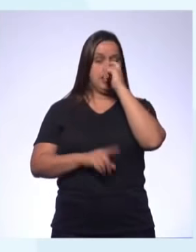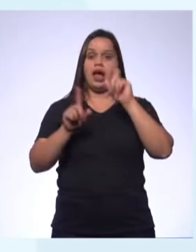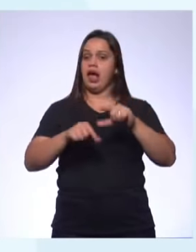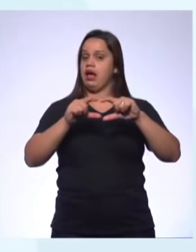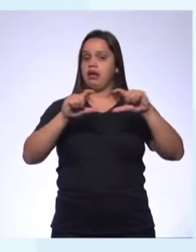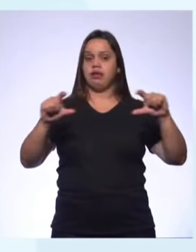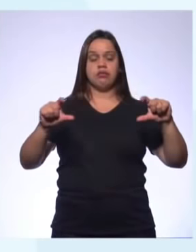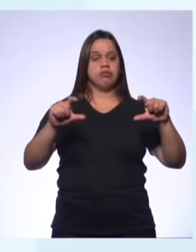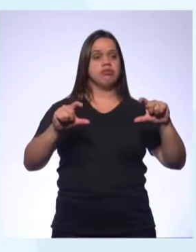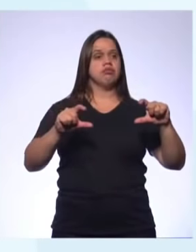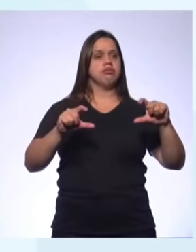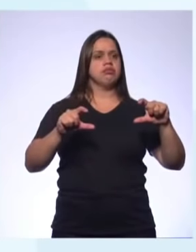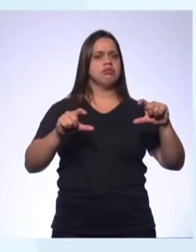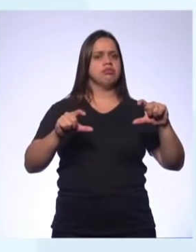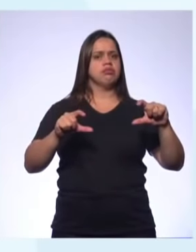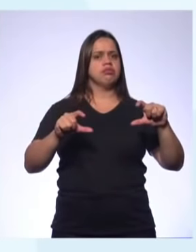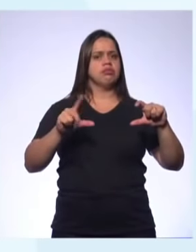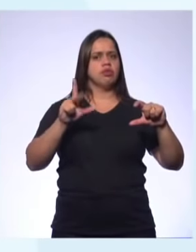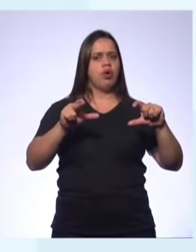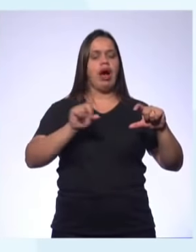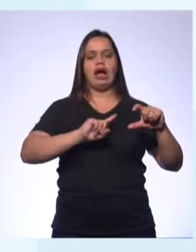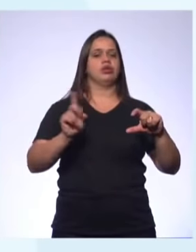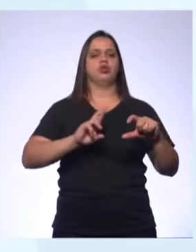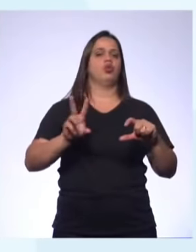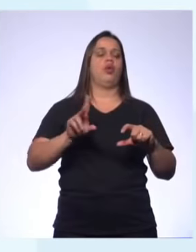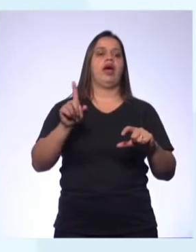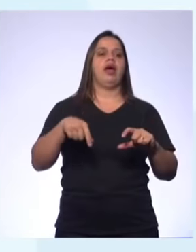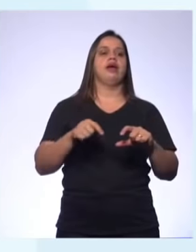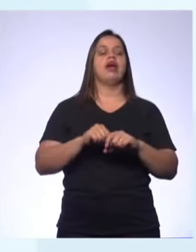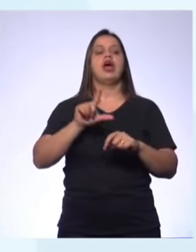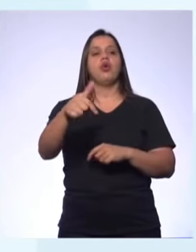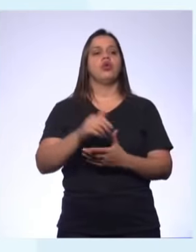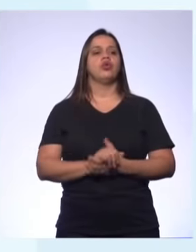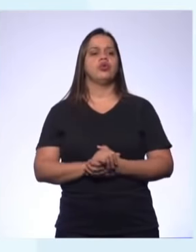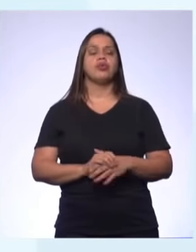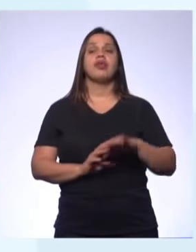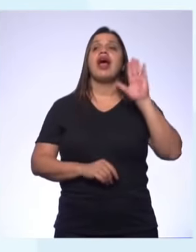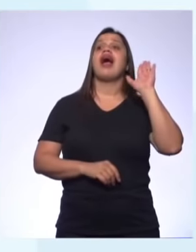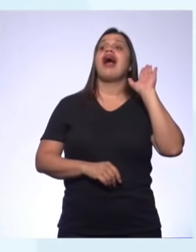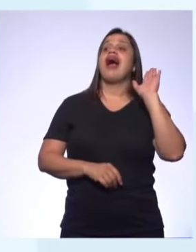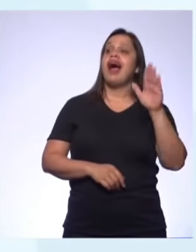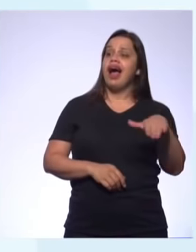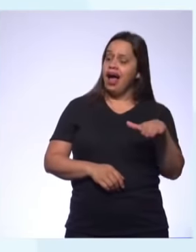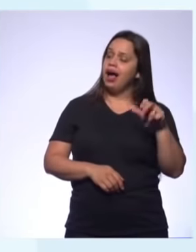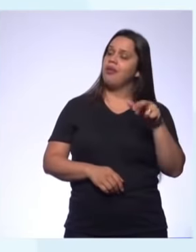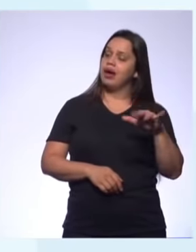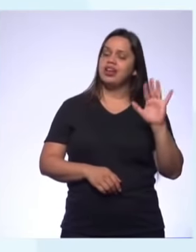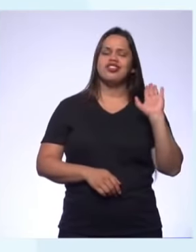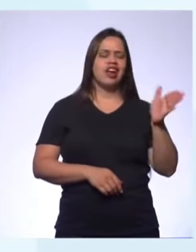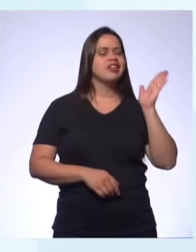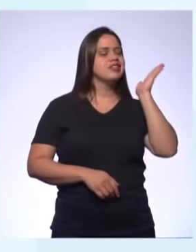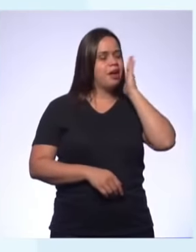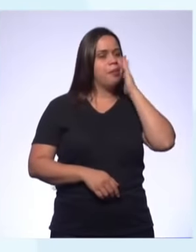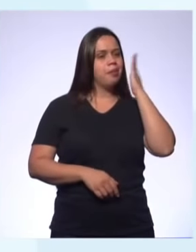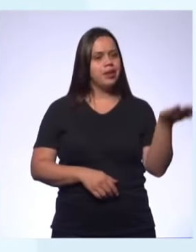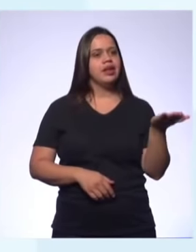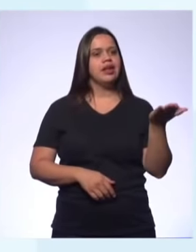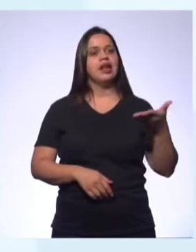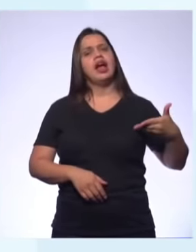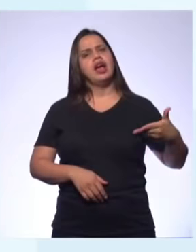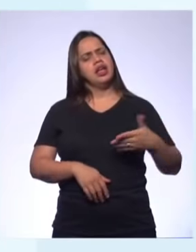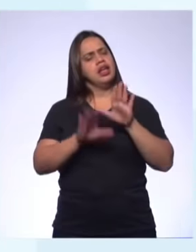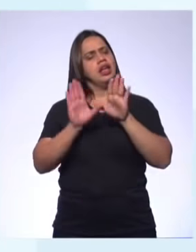excerto. Não é o mesmo excerto, não, é outro. Então, vamos lá. Trecho 1. Ah, disse Maria Angula, mas isso eu já sabia. E voou